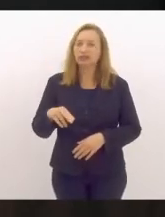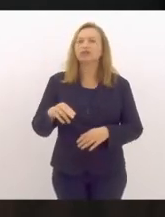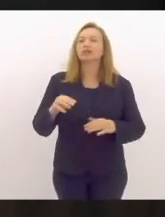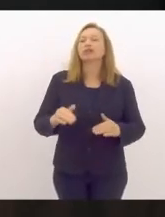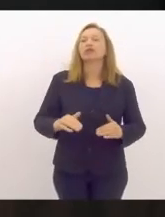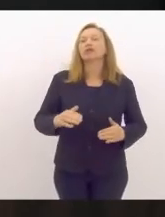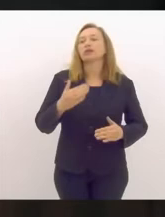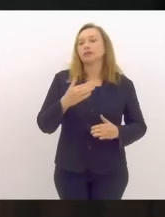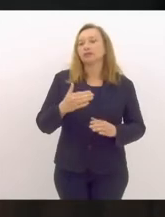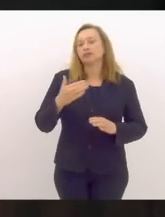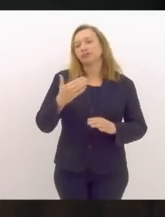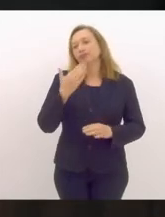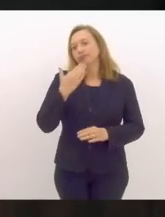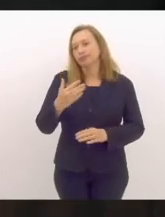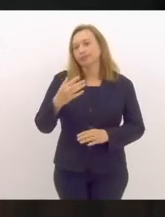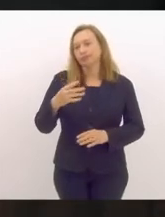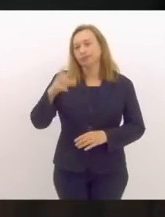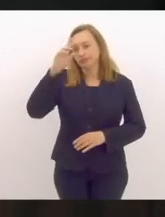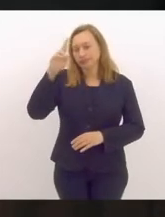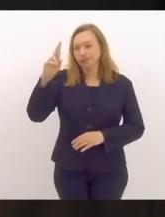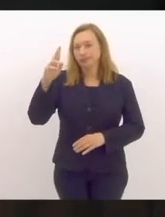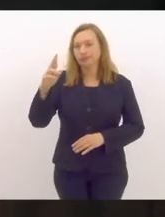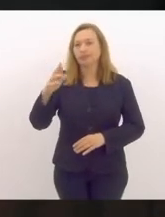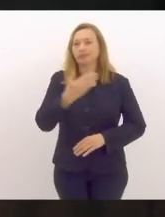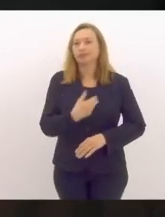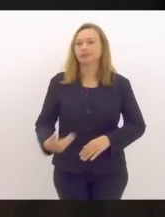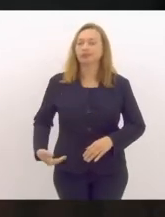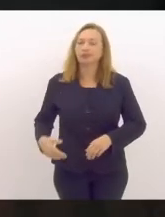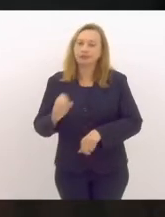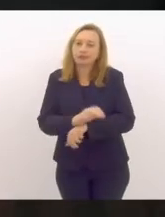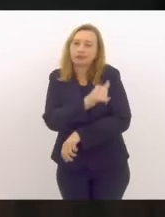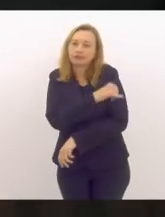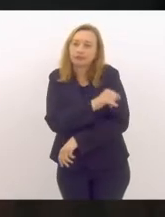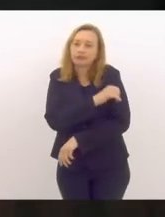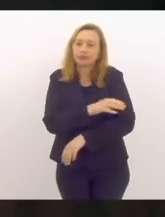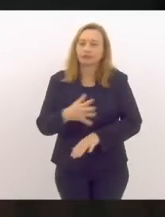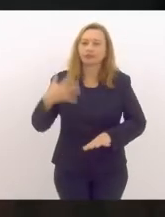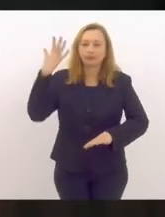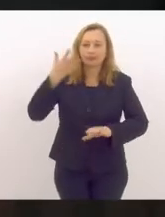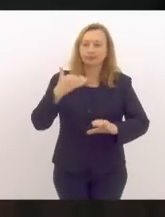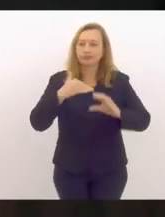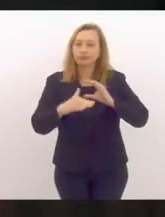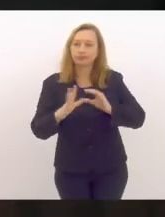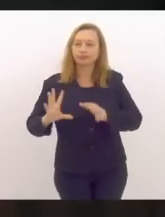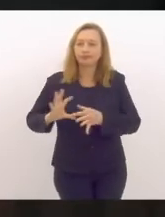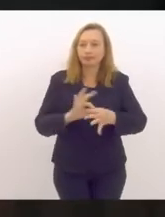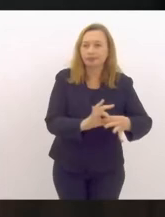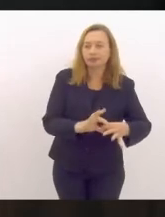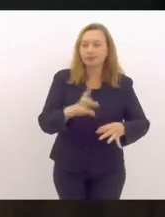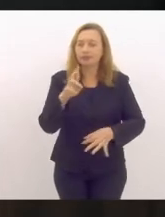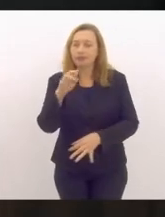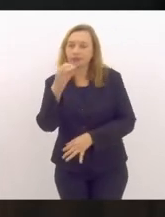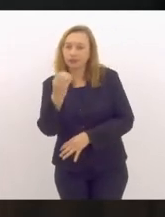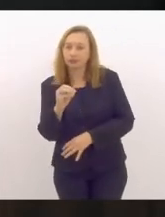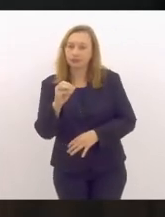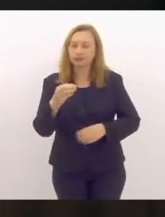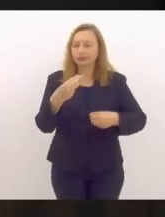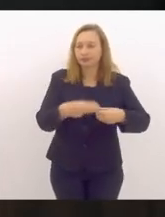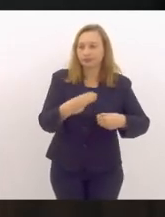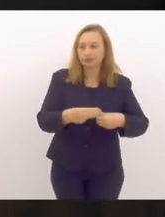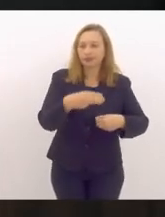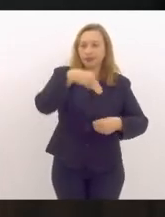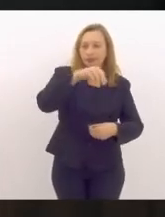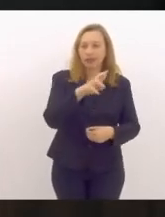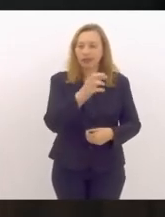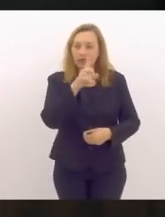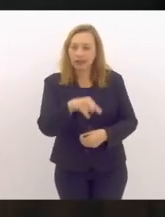excelentíssimo senhor governador do Estado do Rio de Janeiro o envio de mensagem dispondo sobre a implantação de ligação rodoviária entre os municípios de Maricá